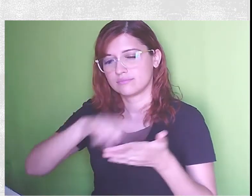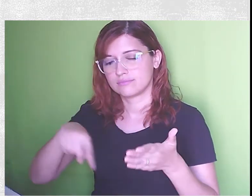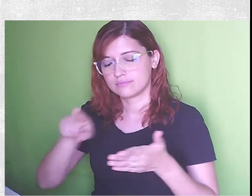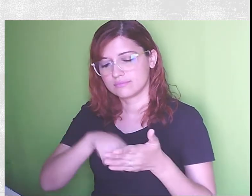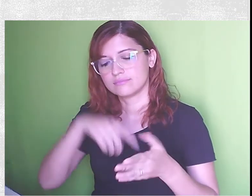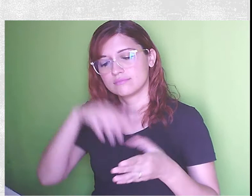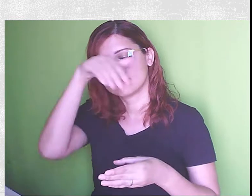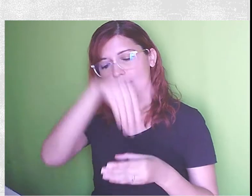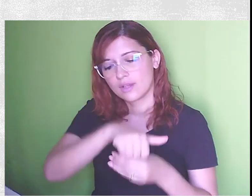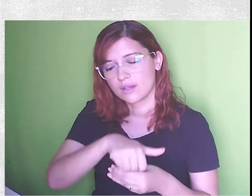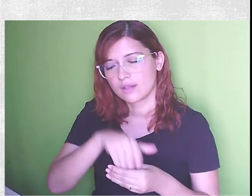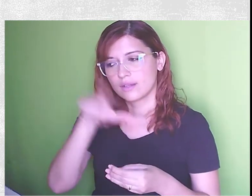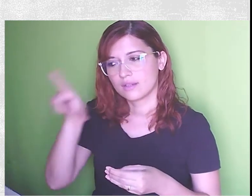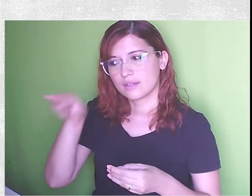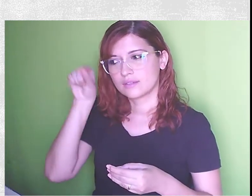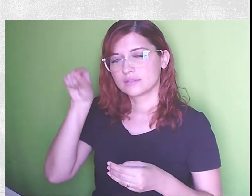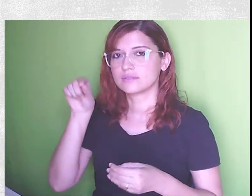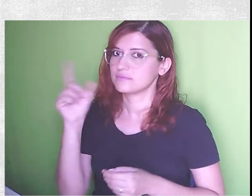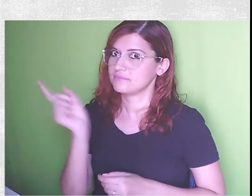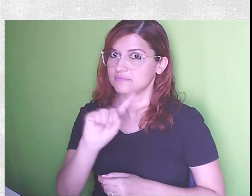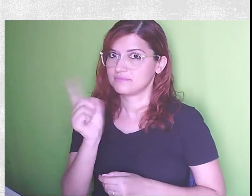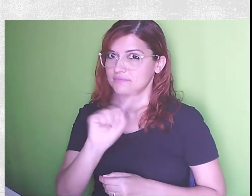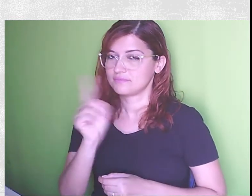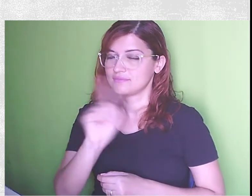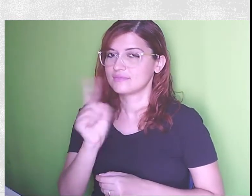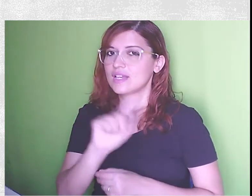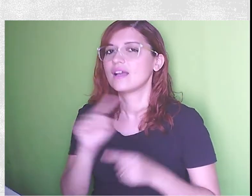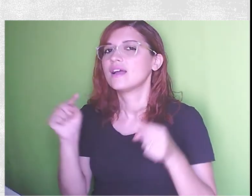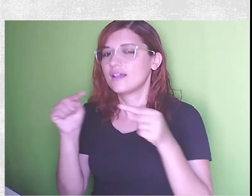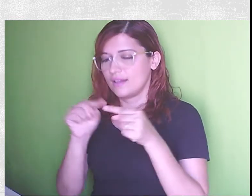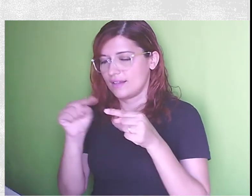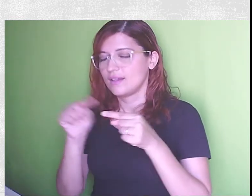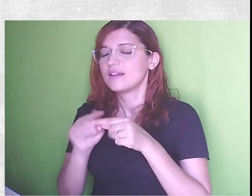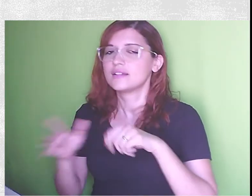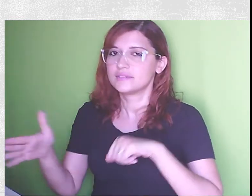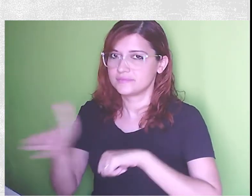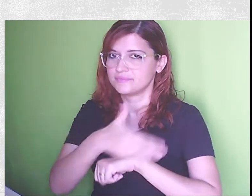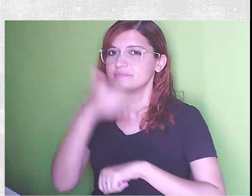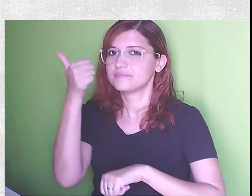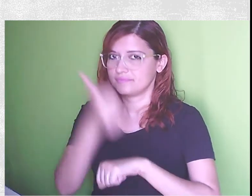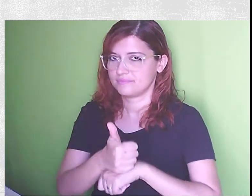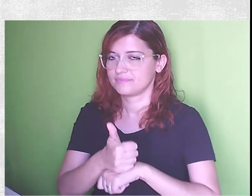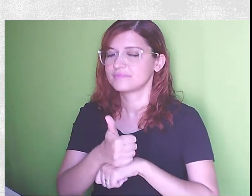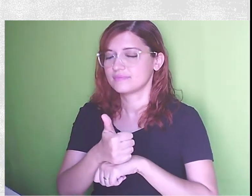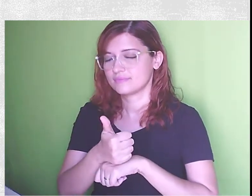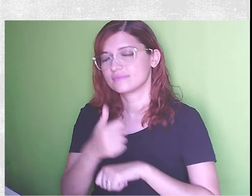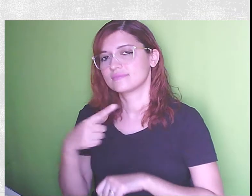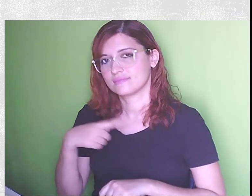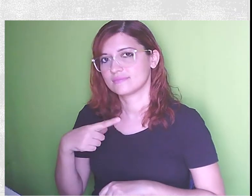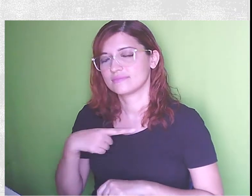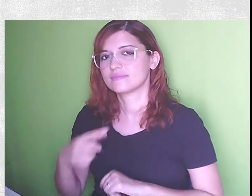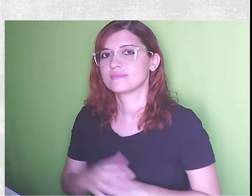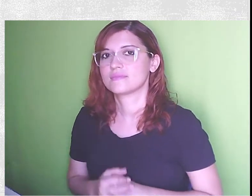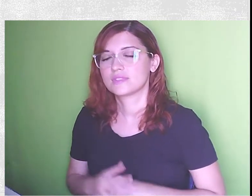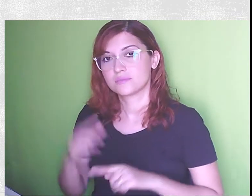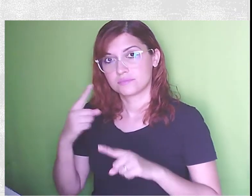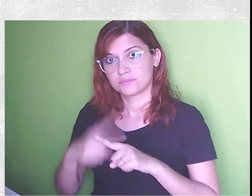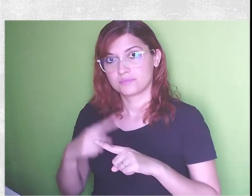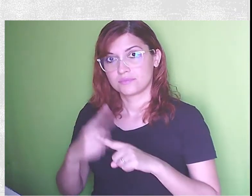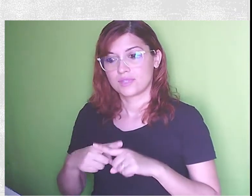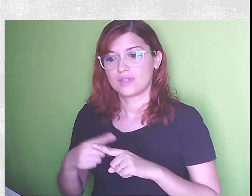Então, ele não foi eleito através de voto, né? Através de eleição. Foi um